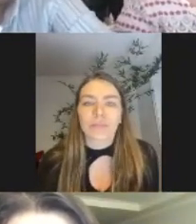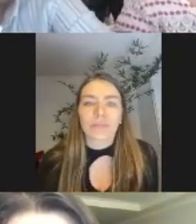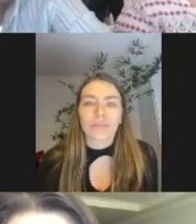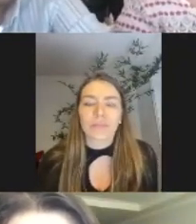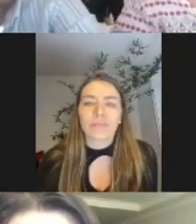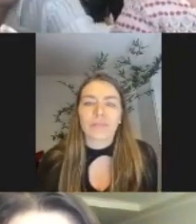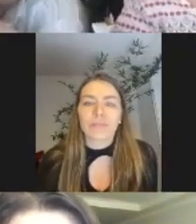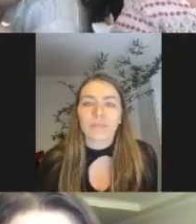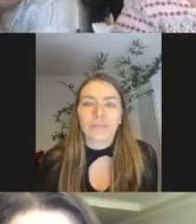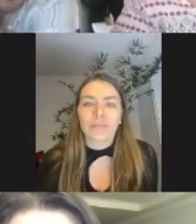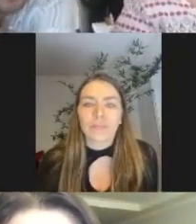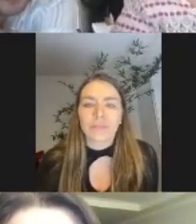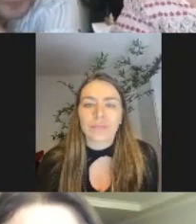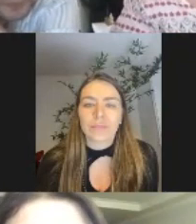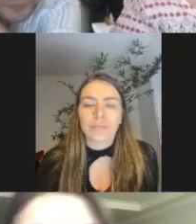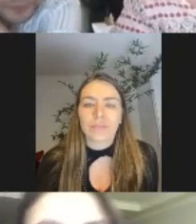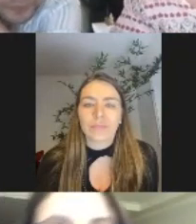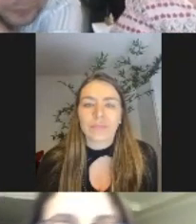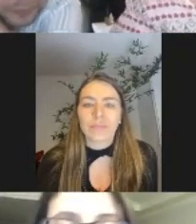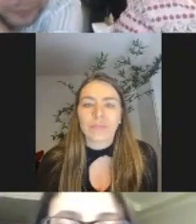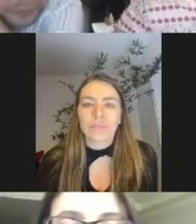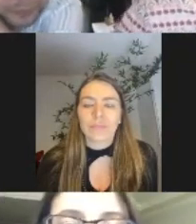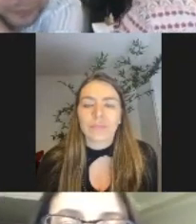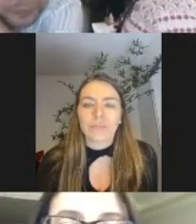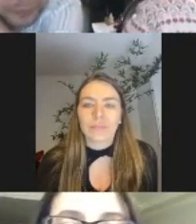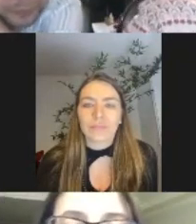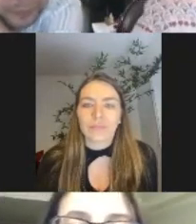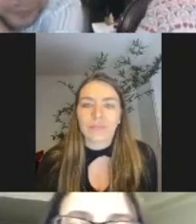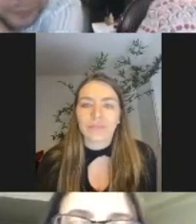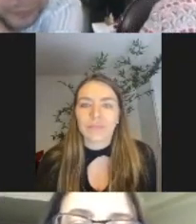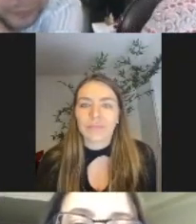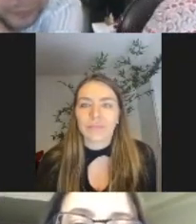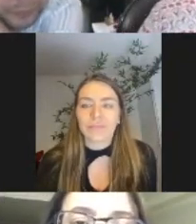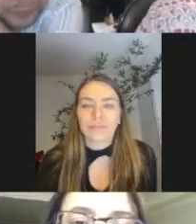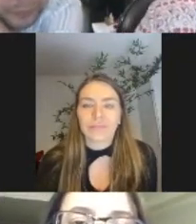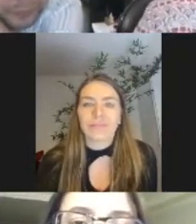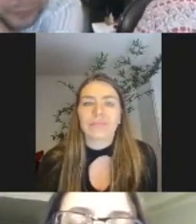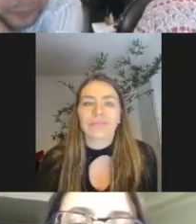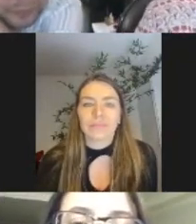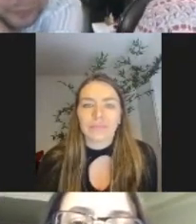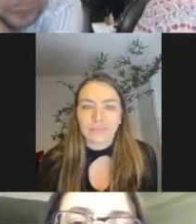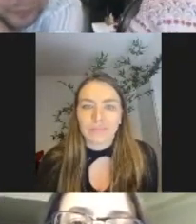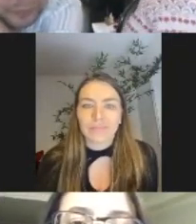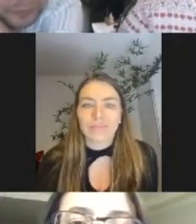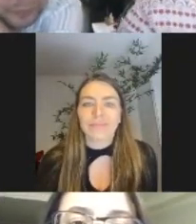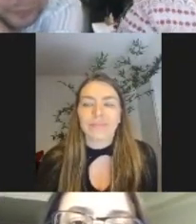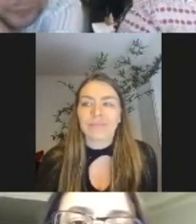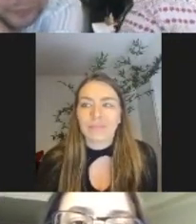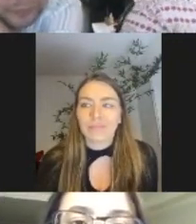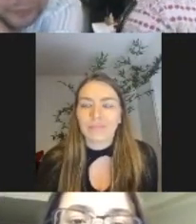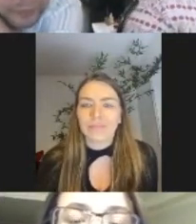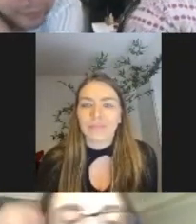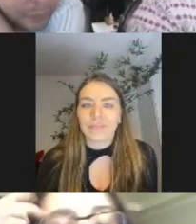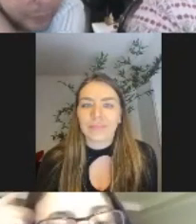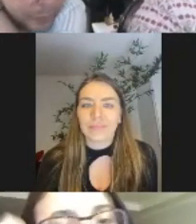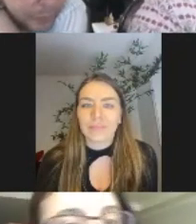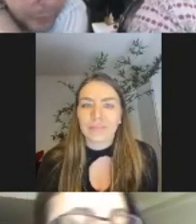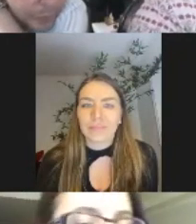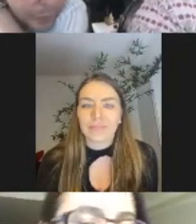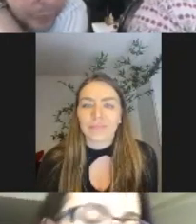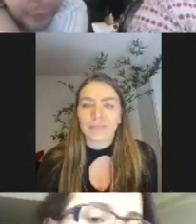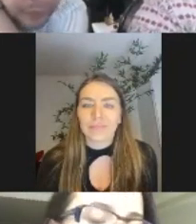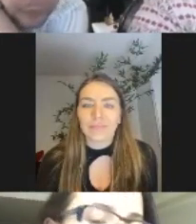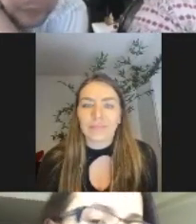Fazer para Mim, para Minha Família, é o prato único, pessoal. Então, ó, yakisoba fica fantástico, as lasanhas de pupunha,